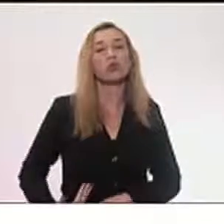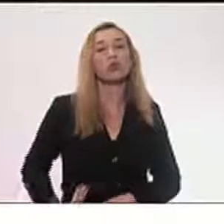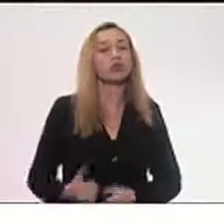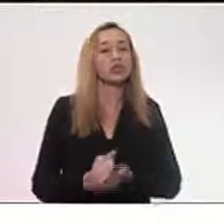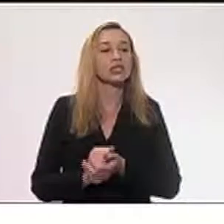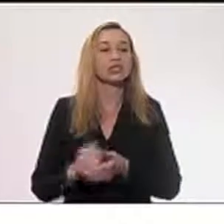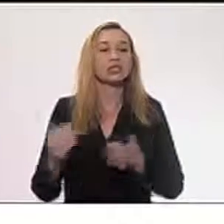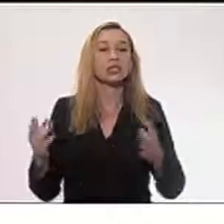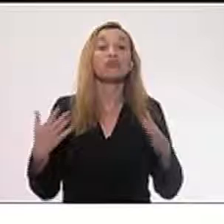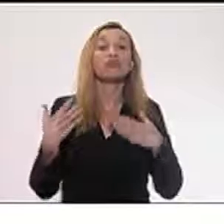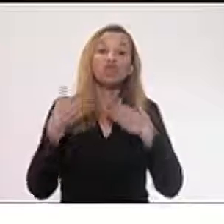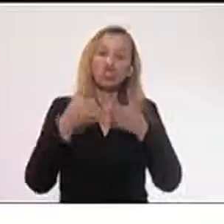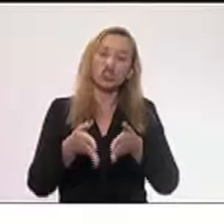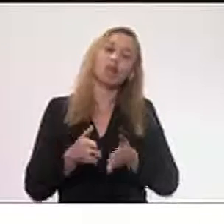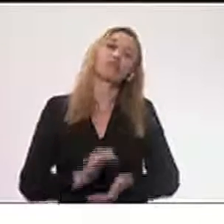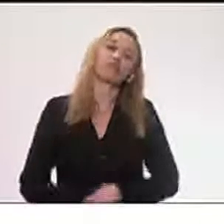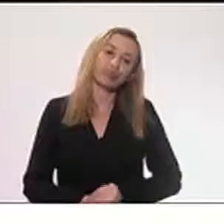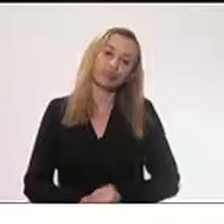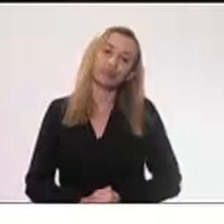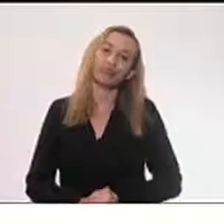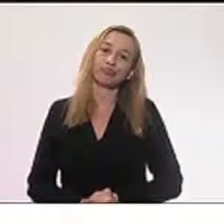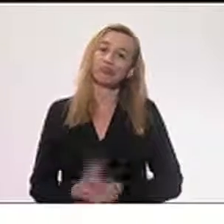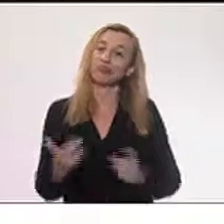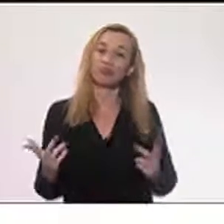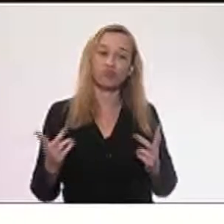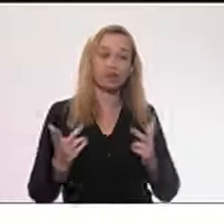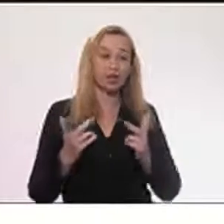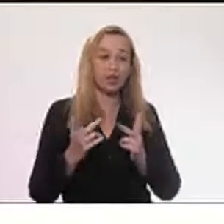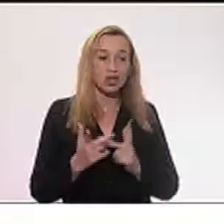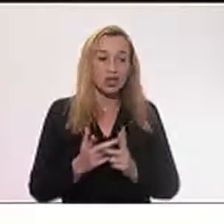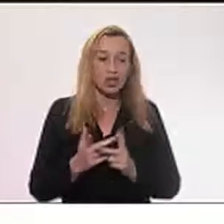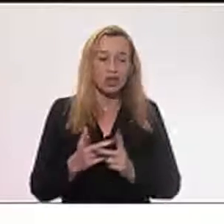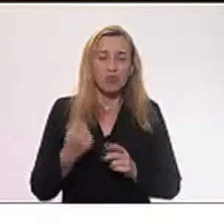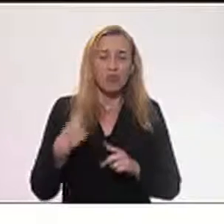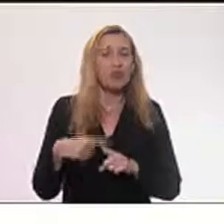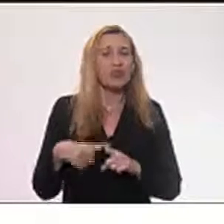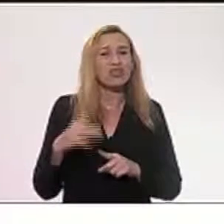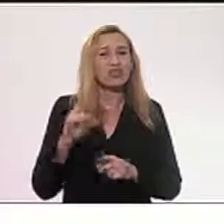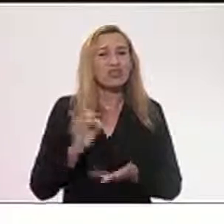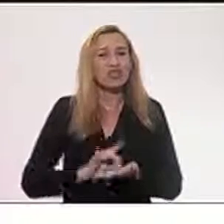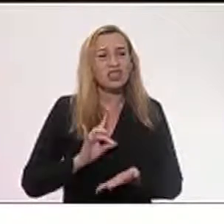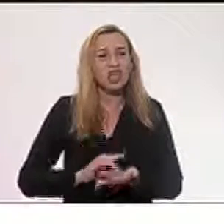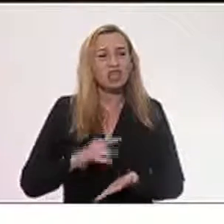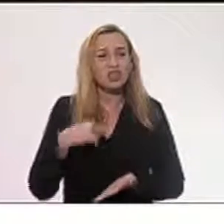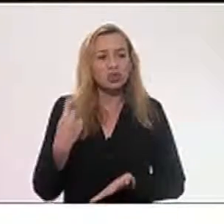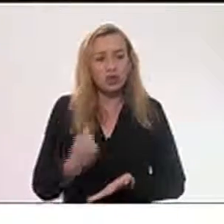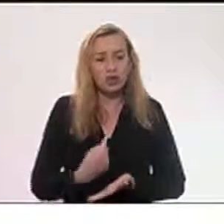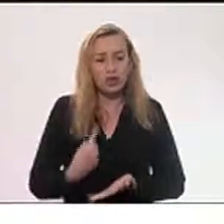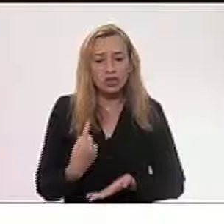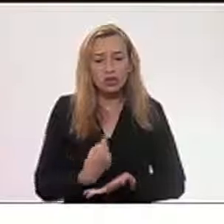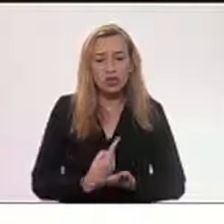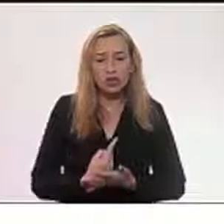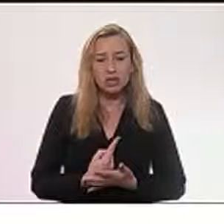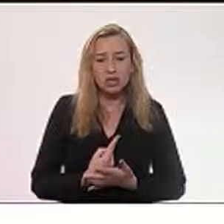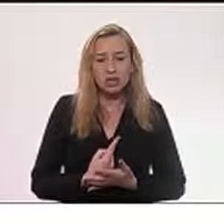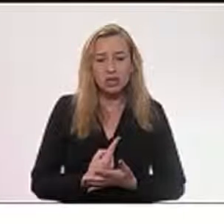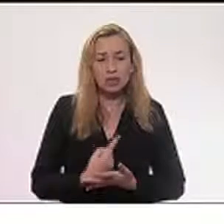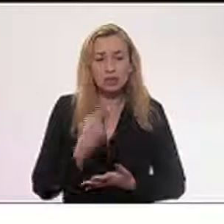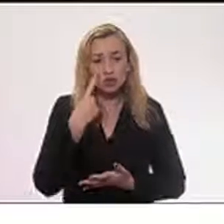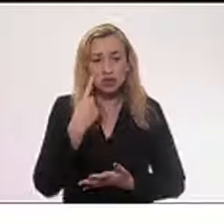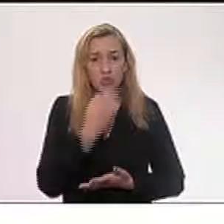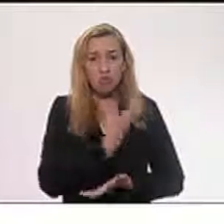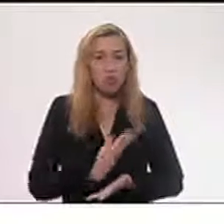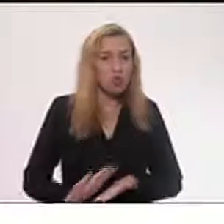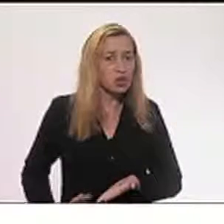ver, direta. Uma relação direta. Porque, na verdade, nós estamos diante de um